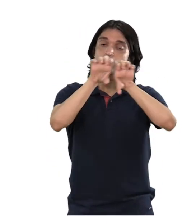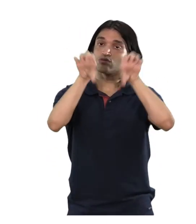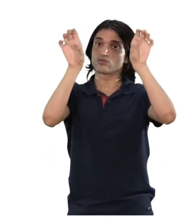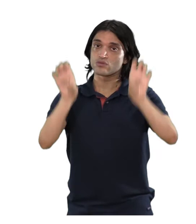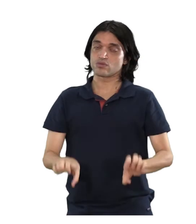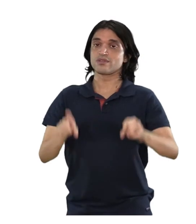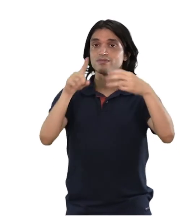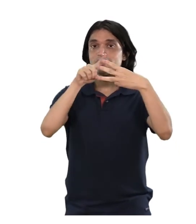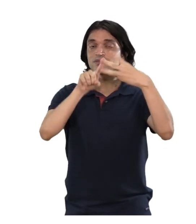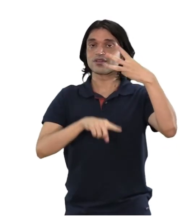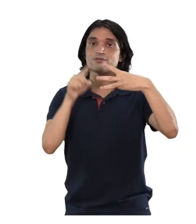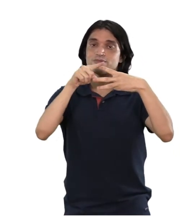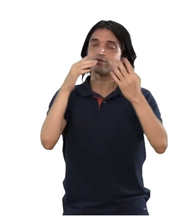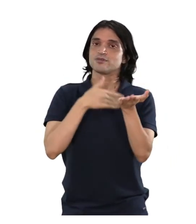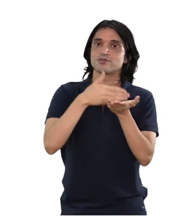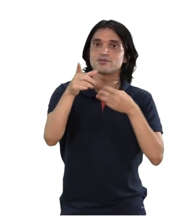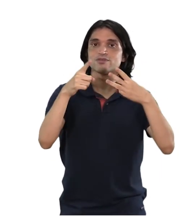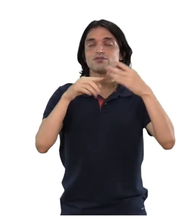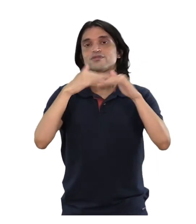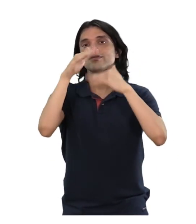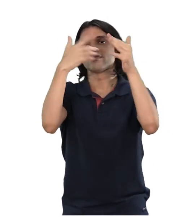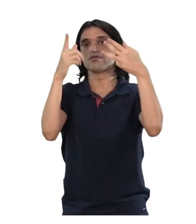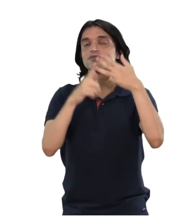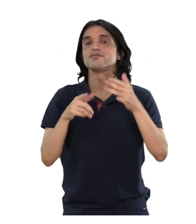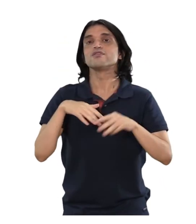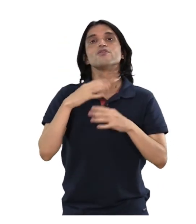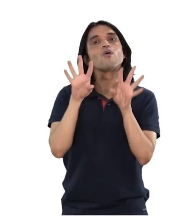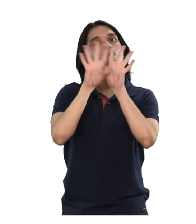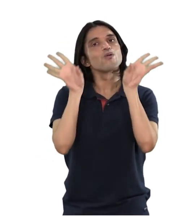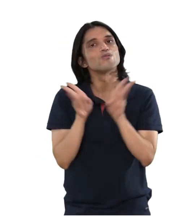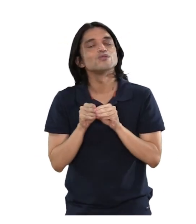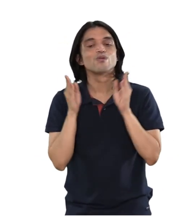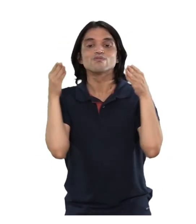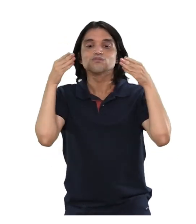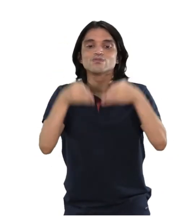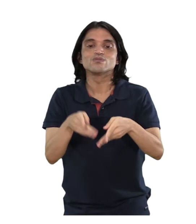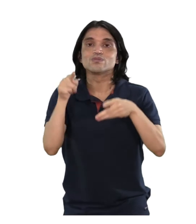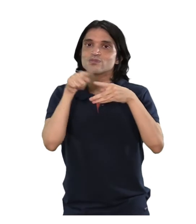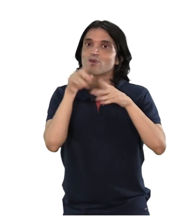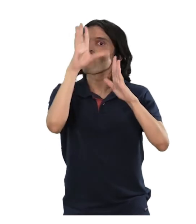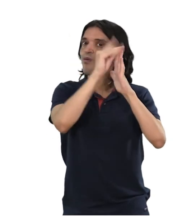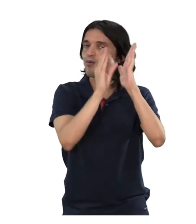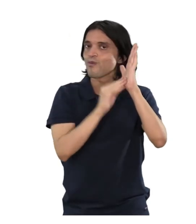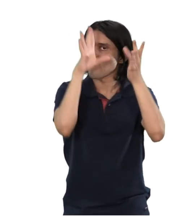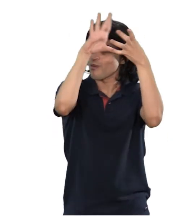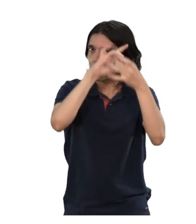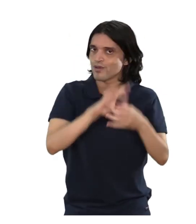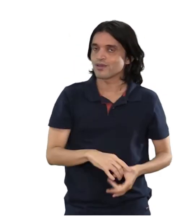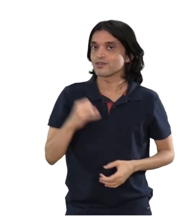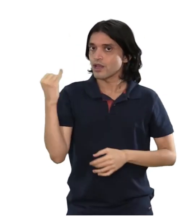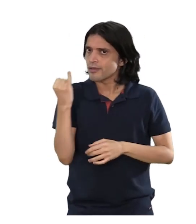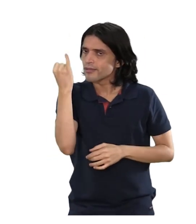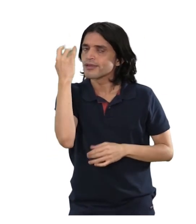questão da coerência. É importante que o texto tenha fluidez e facilite a construção de seu sentido. As